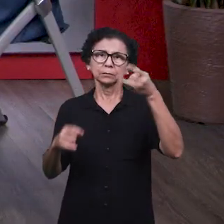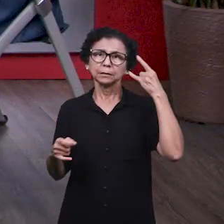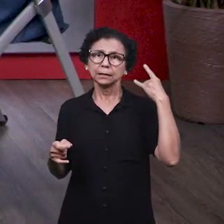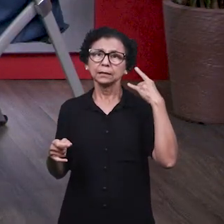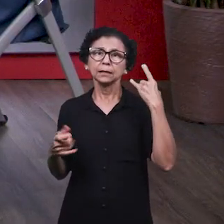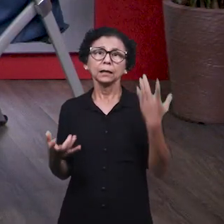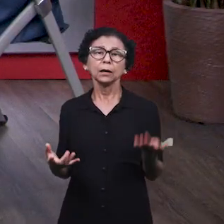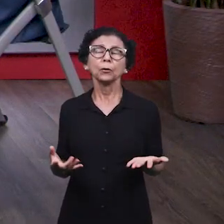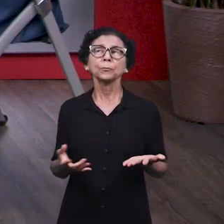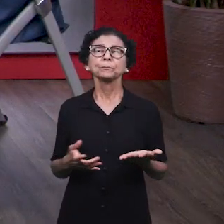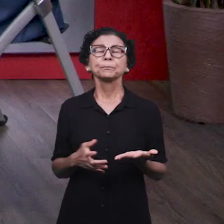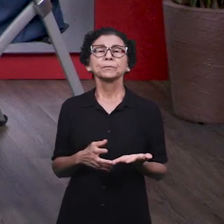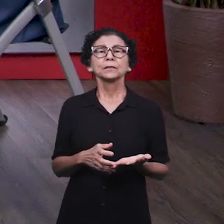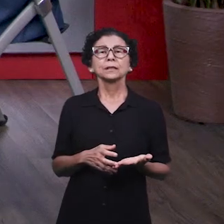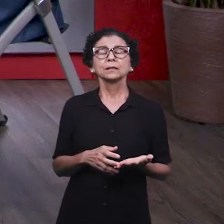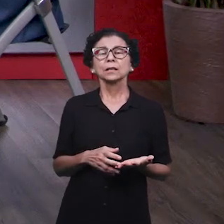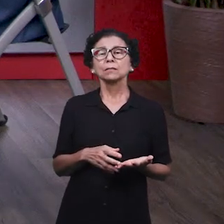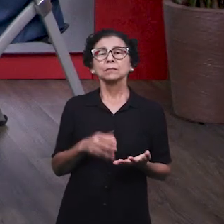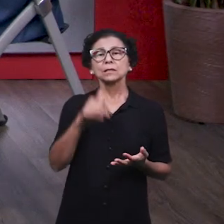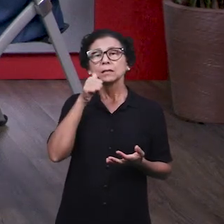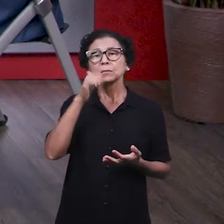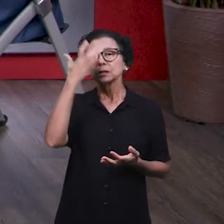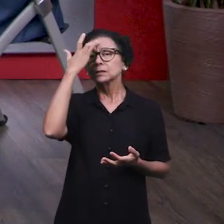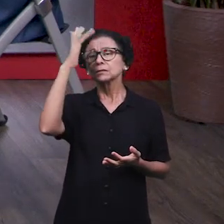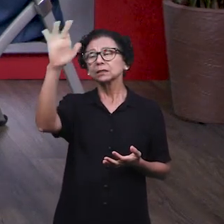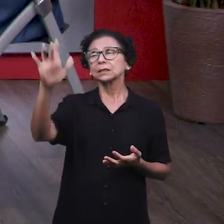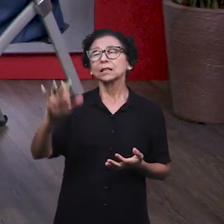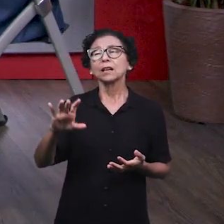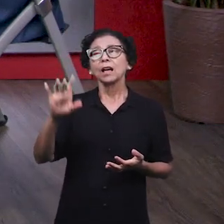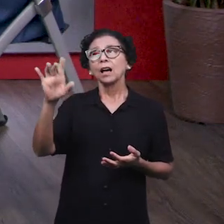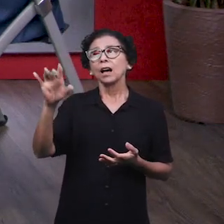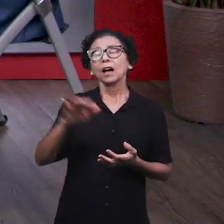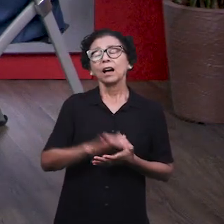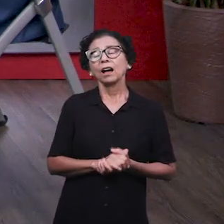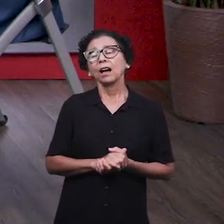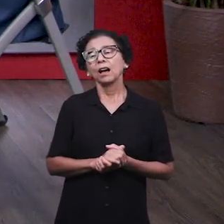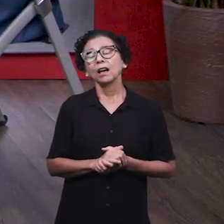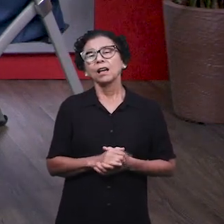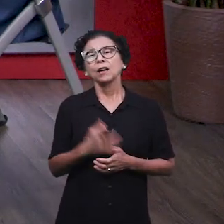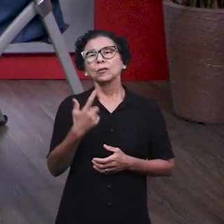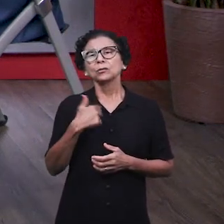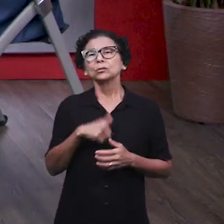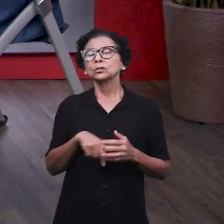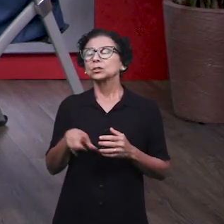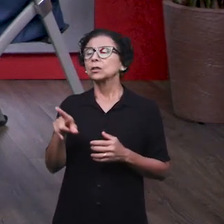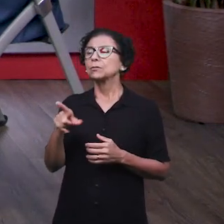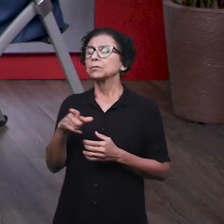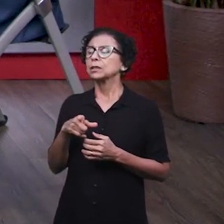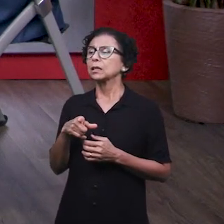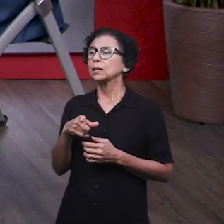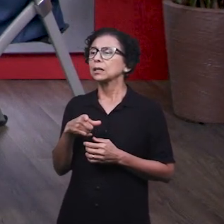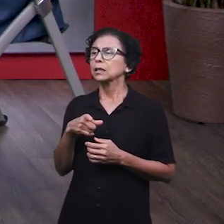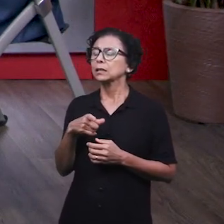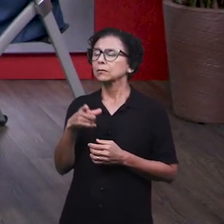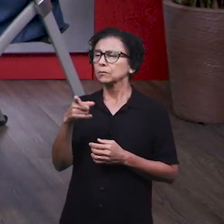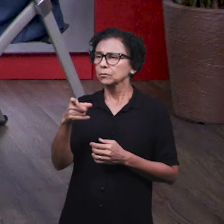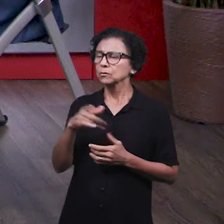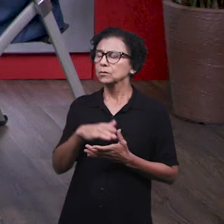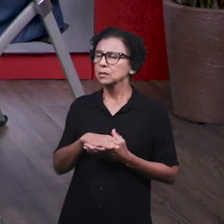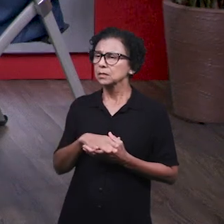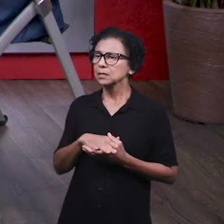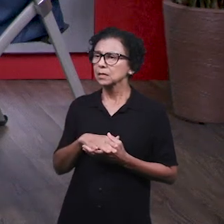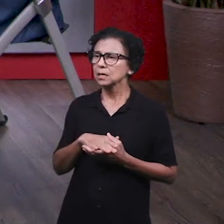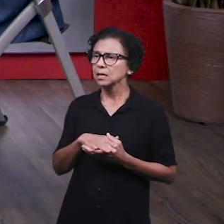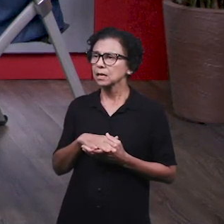Patrimonial, entendeu? Às vezes a mulher não sabe distinguir, acha que só eu fazendo audiência, eu perguntei: "A senhora é vítima de violência doméstica,